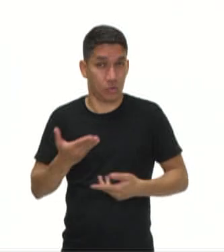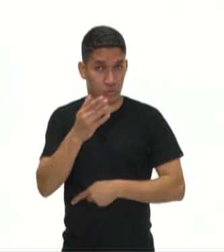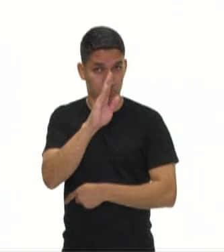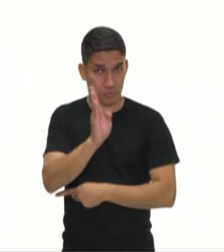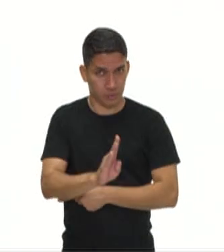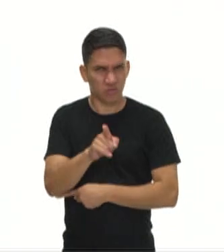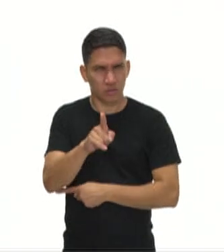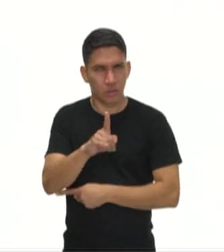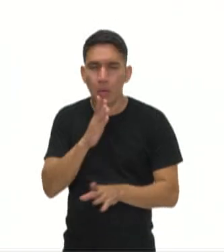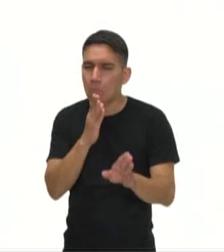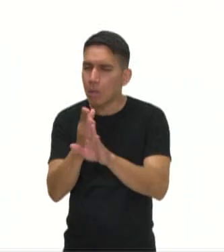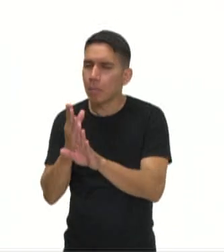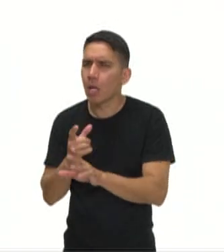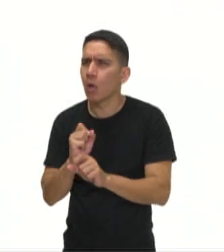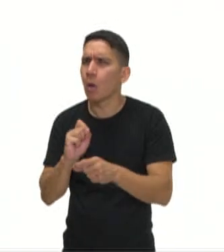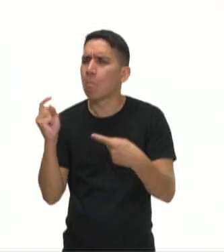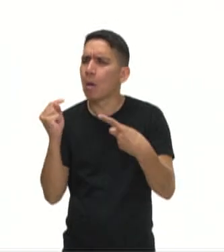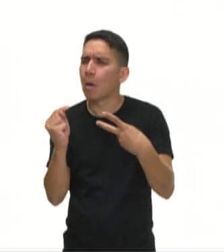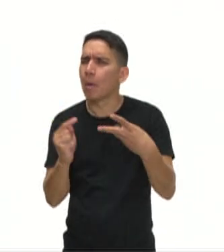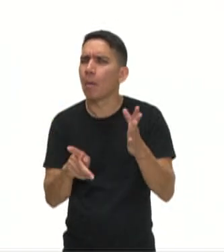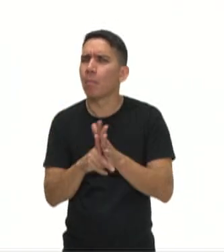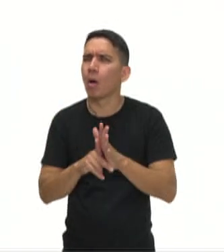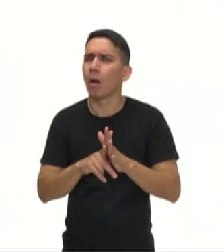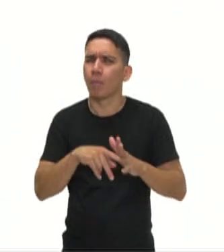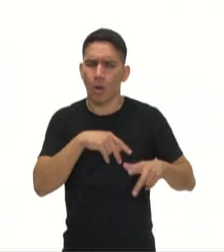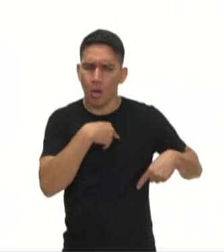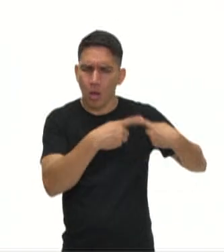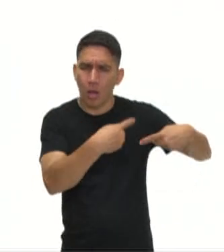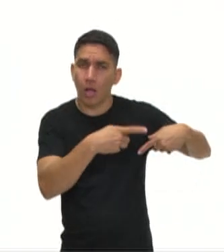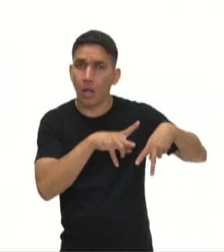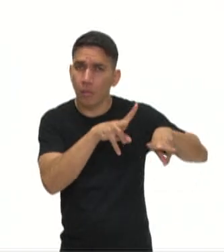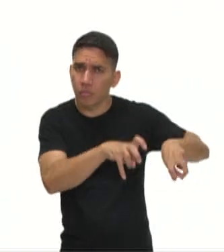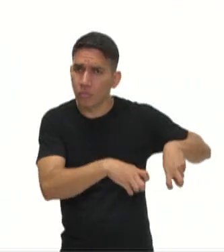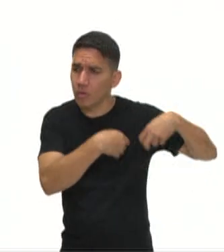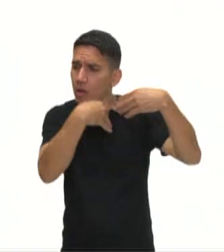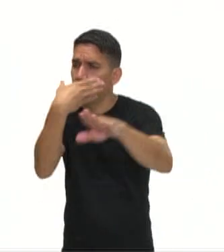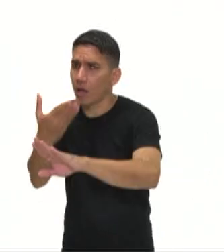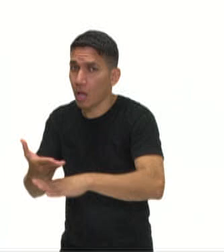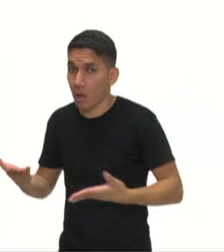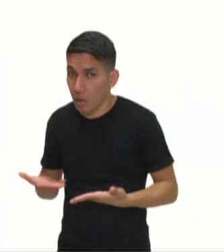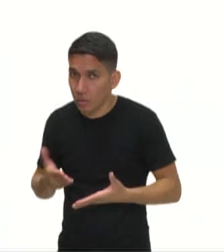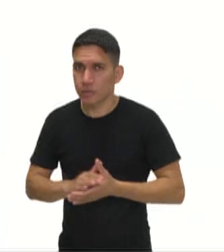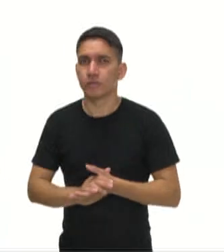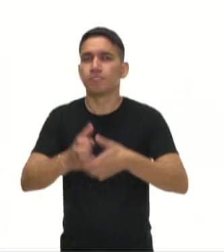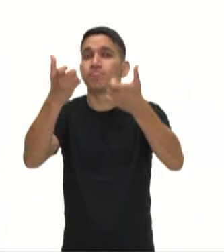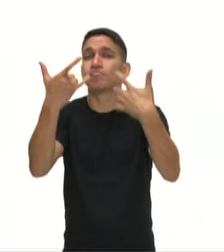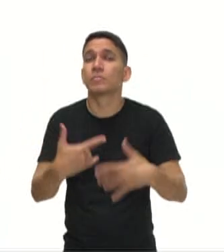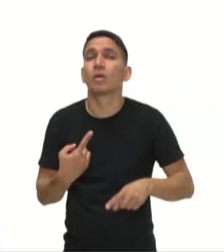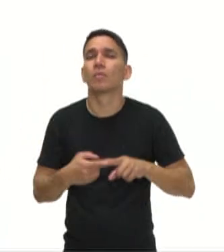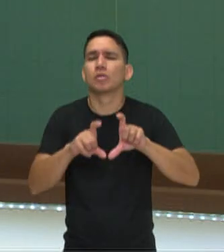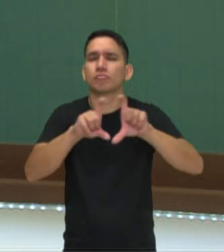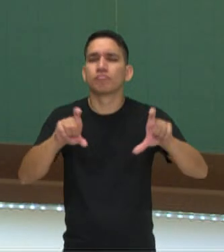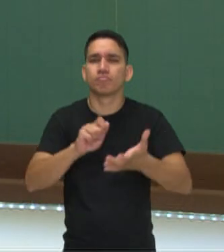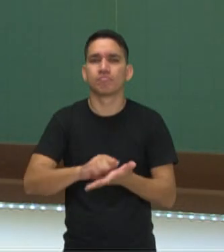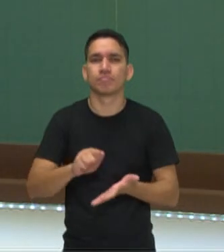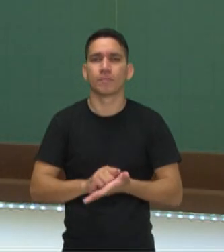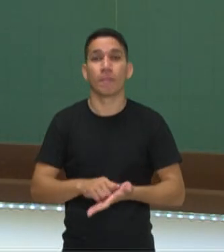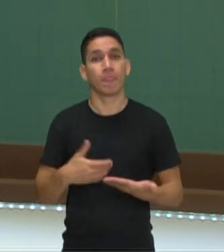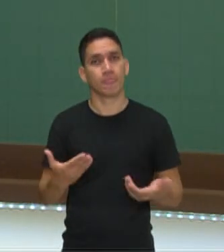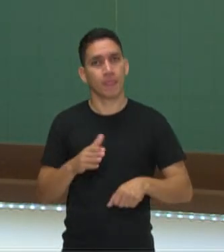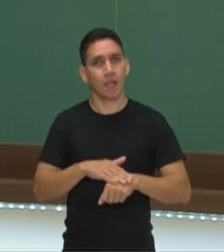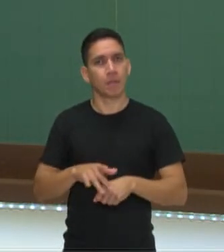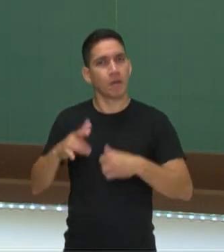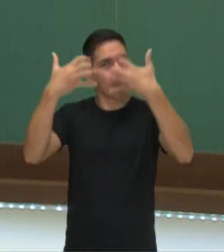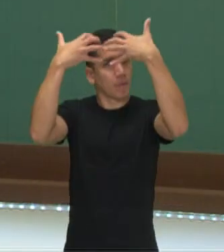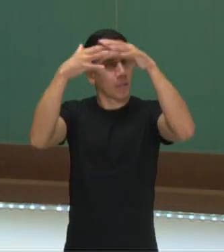consegue identificar a herança rural no Brasil urbano contemporâneo? Justifique sua resposta em um parágrafo no seu caderno. Então aqui você